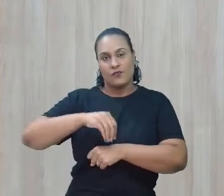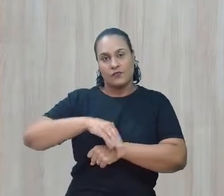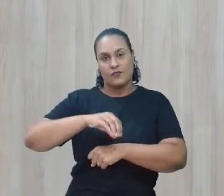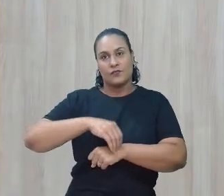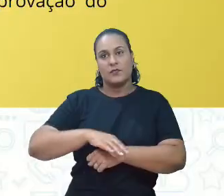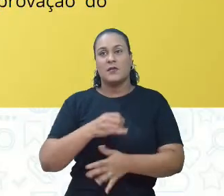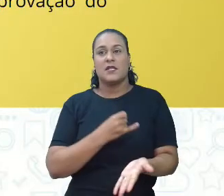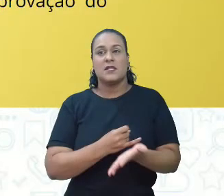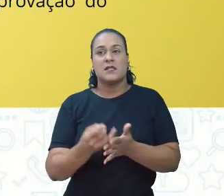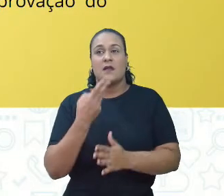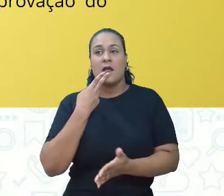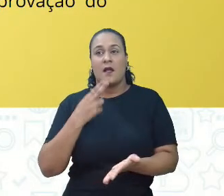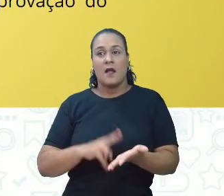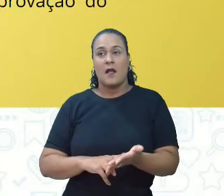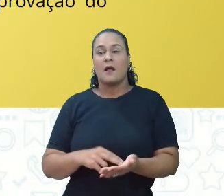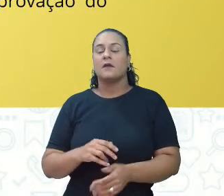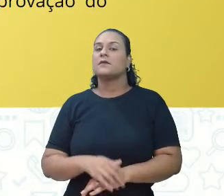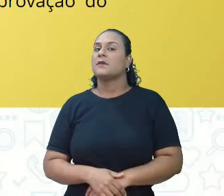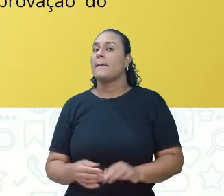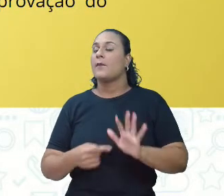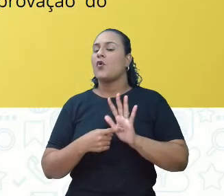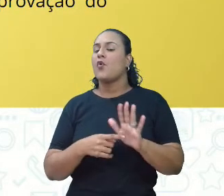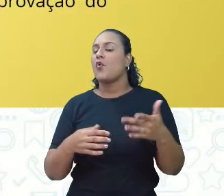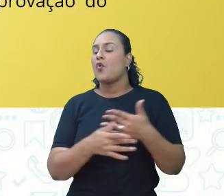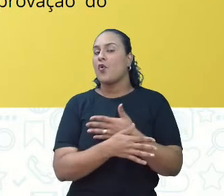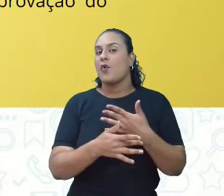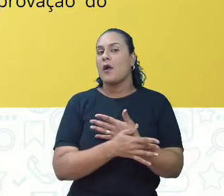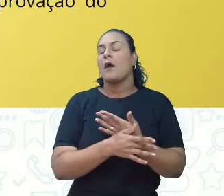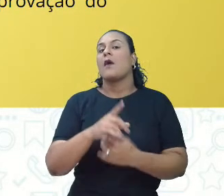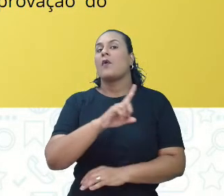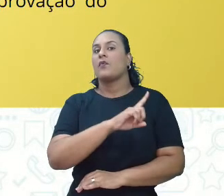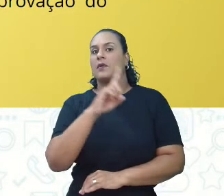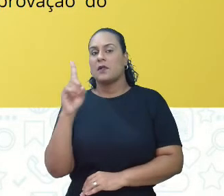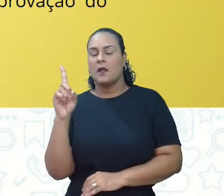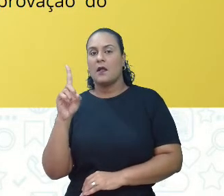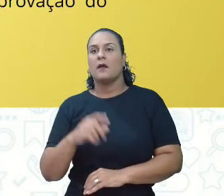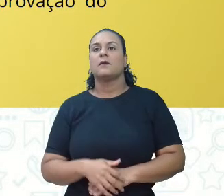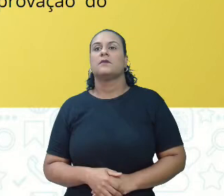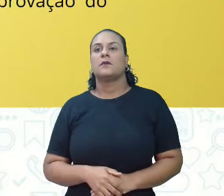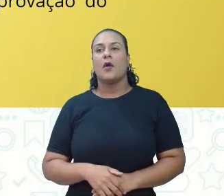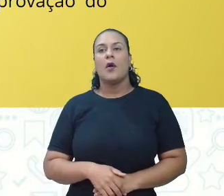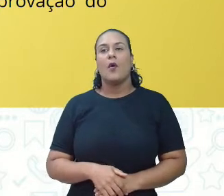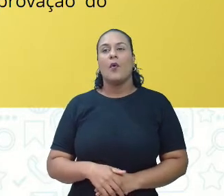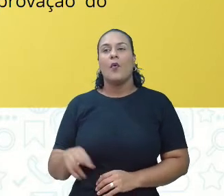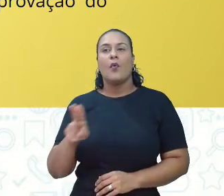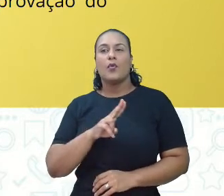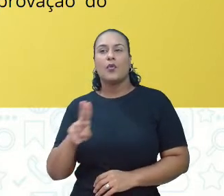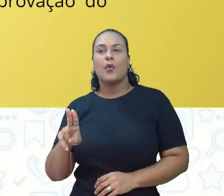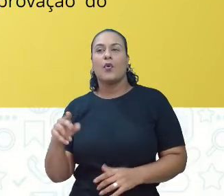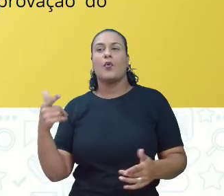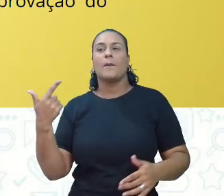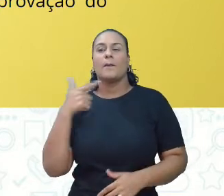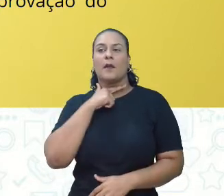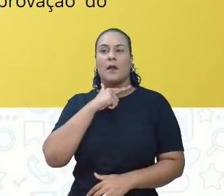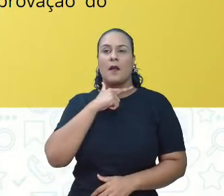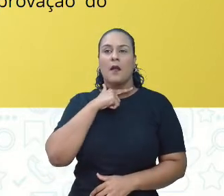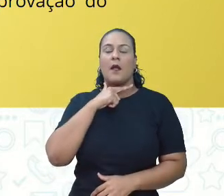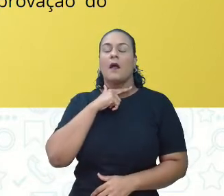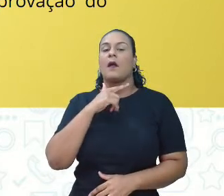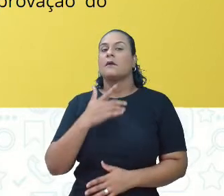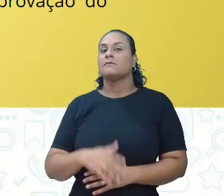Inicie a carta com a marcação do local e data. Identifique nome, cargo e instituição do destinatário,